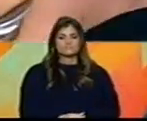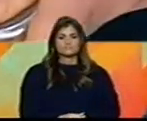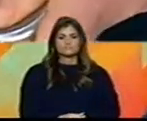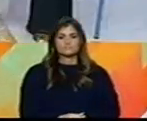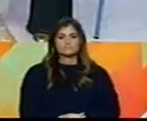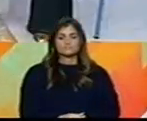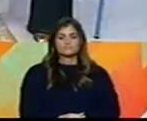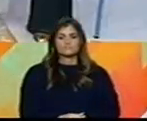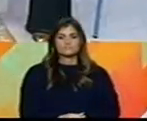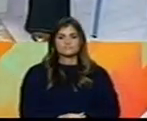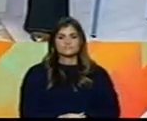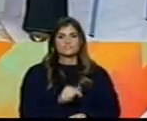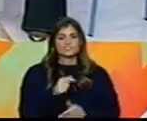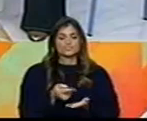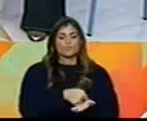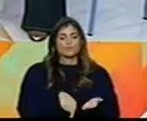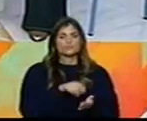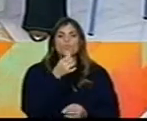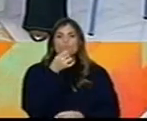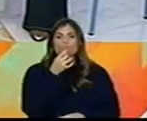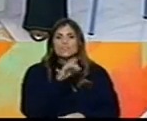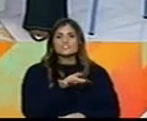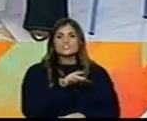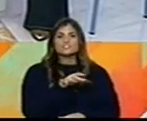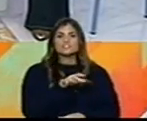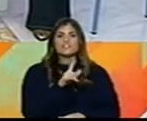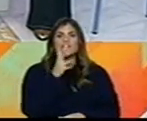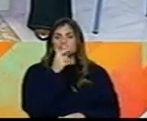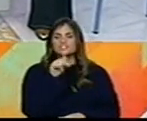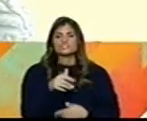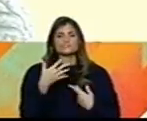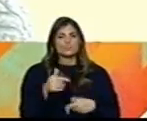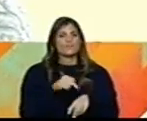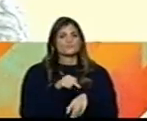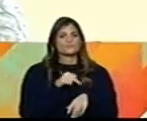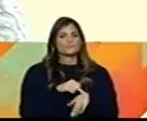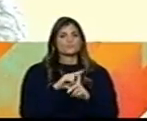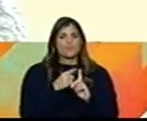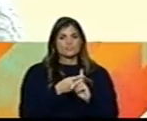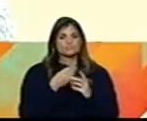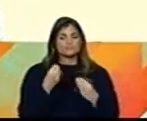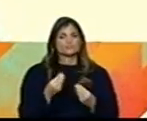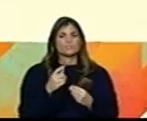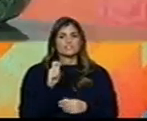Eu acho que sim. Este é um prato que não deixa de ser confortável e quentinho nesta época do ano, sim, não é? Sim, sim, sim. Muito bem.